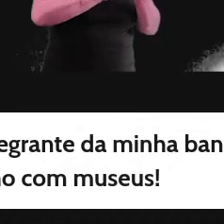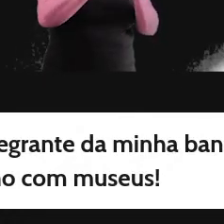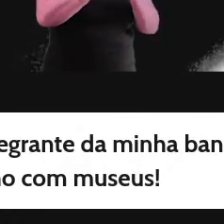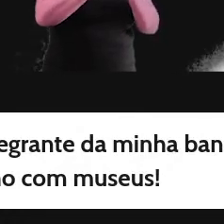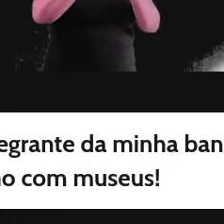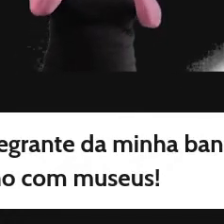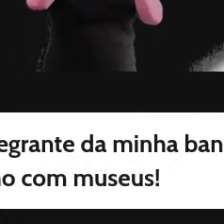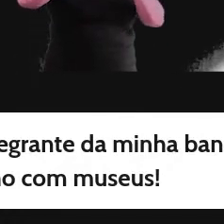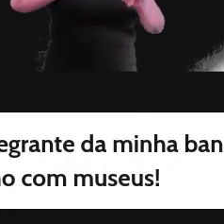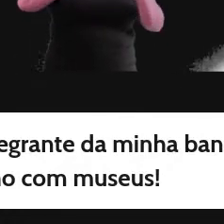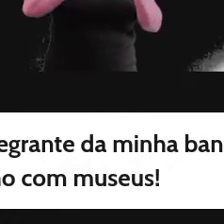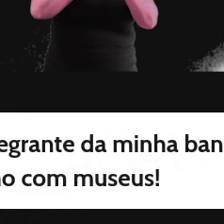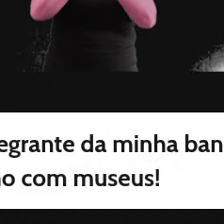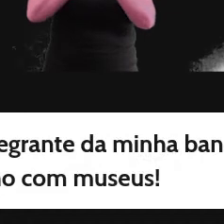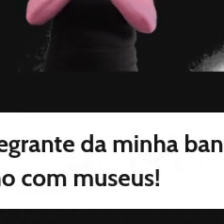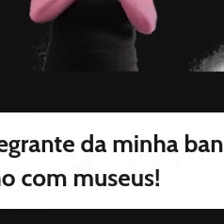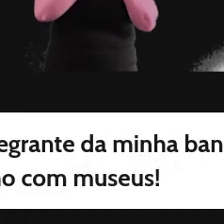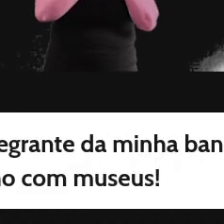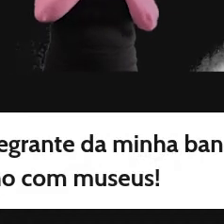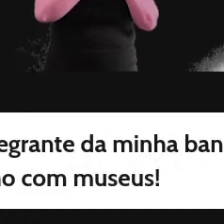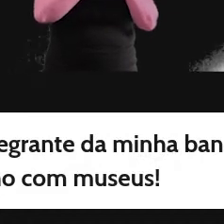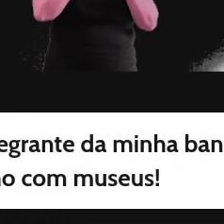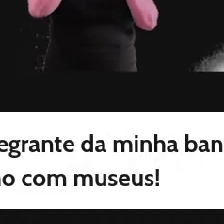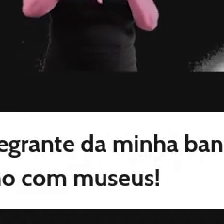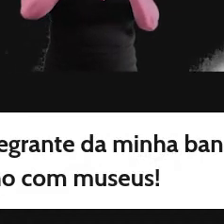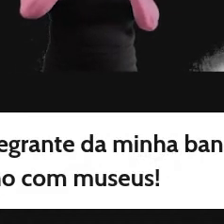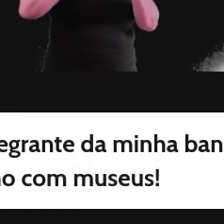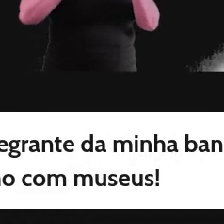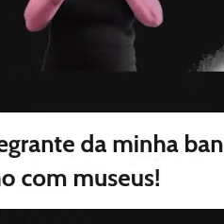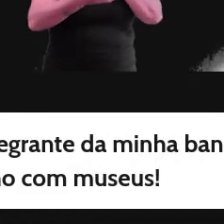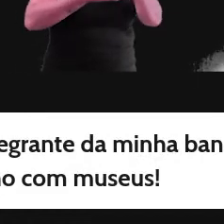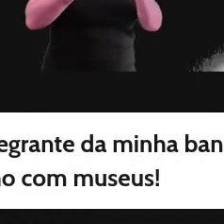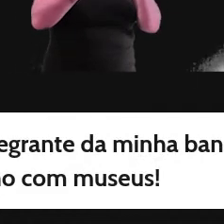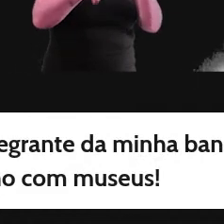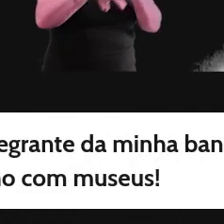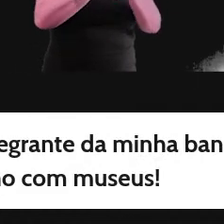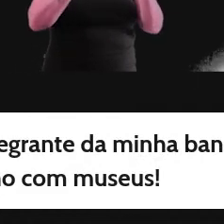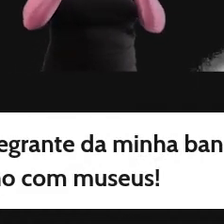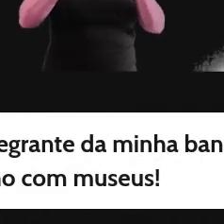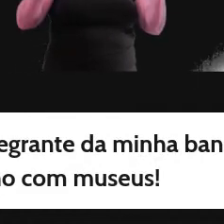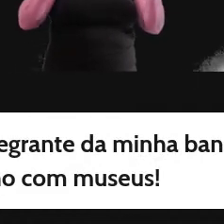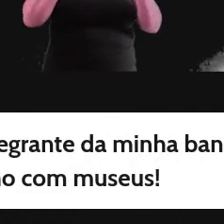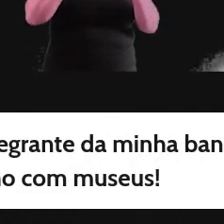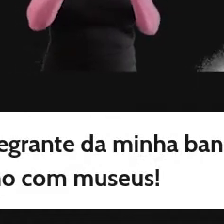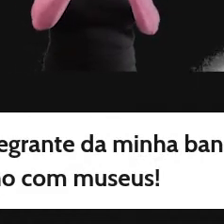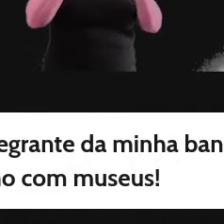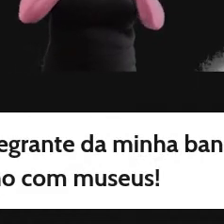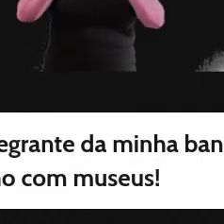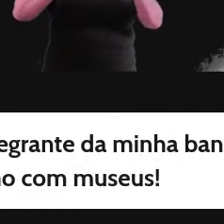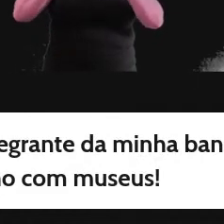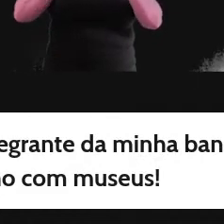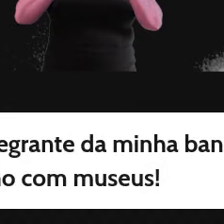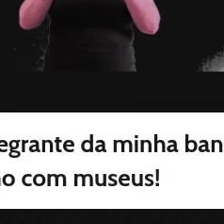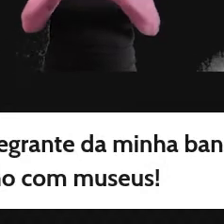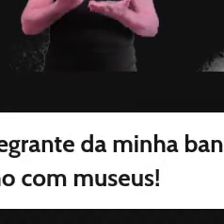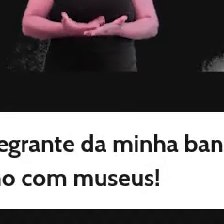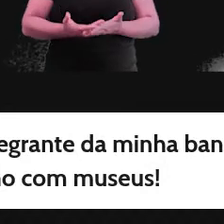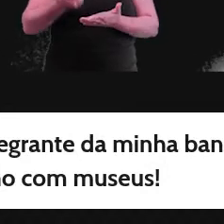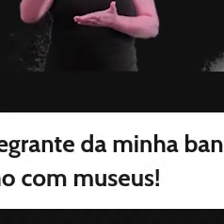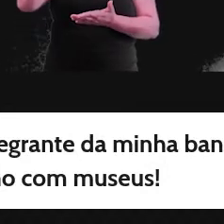de divulgação científica nesse movimento virtual, nessa perspectiva de comunicação com o público a